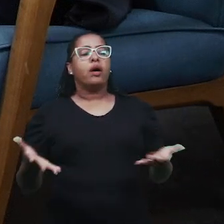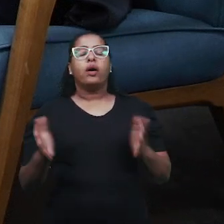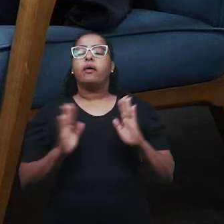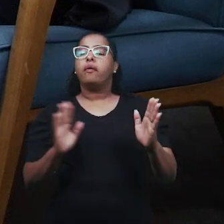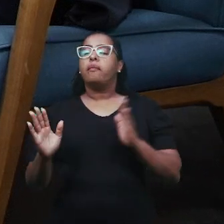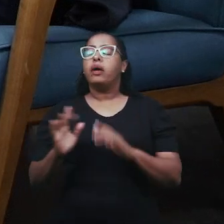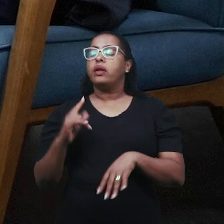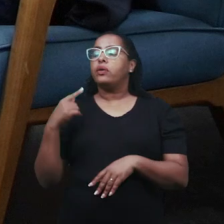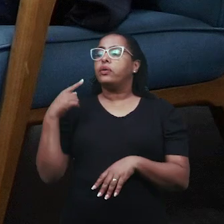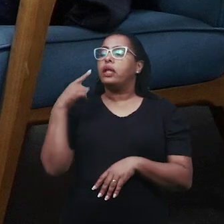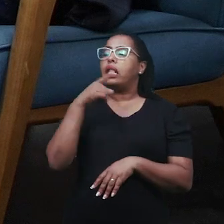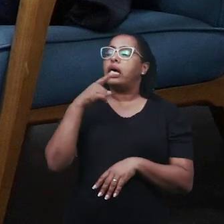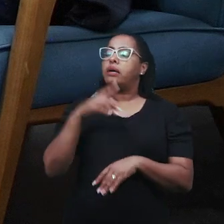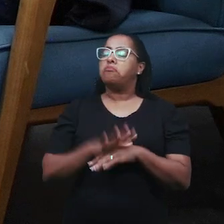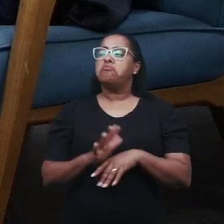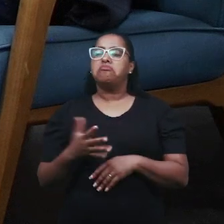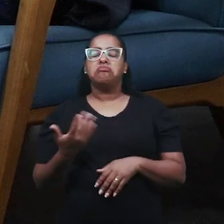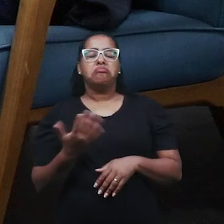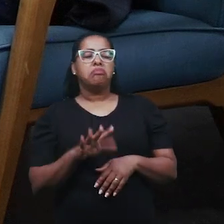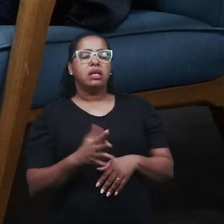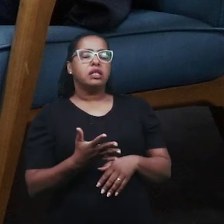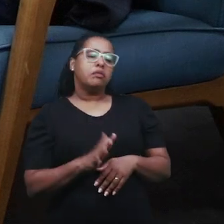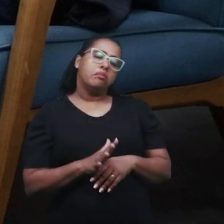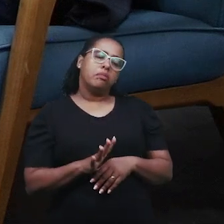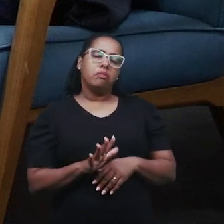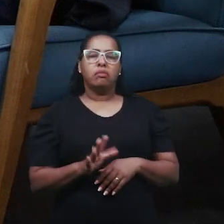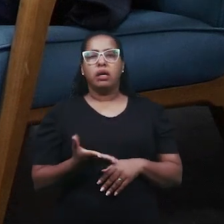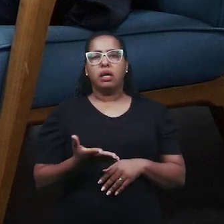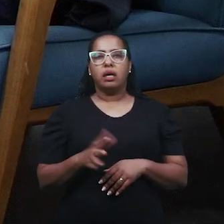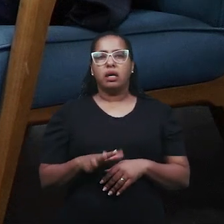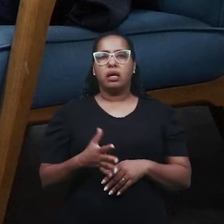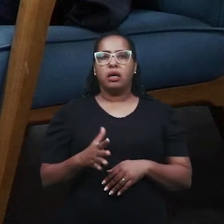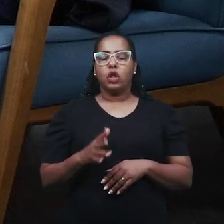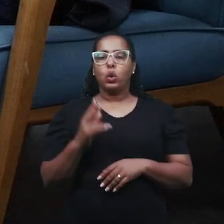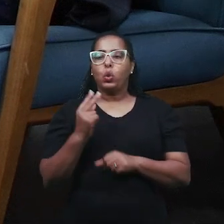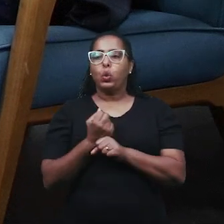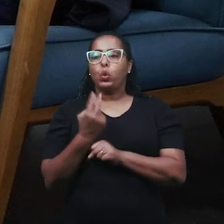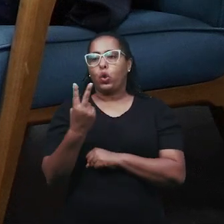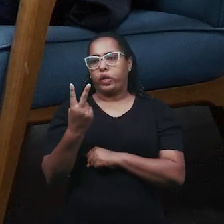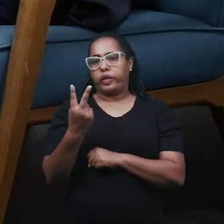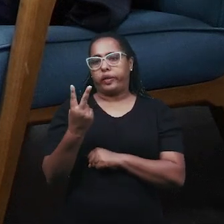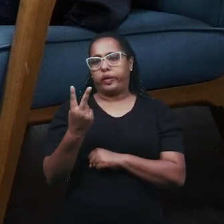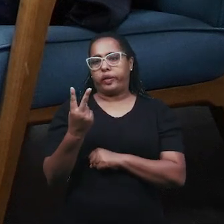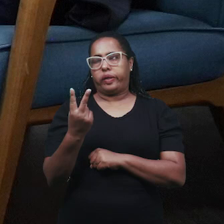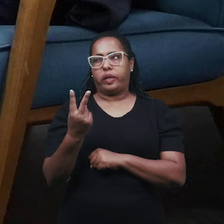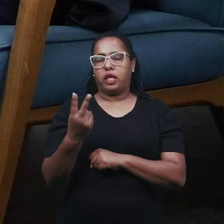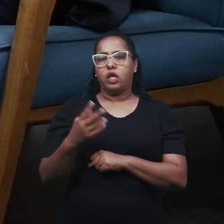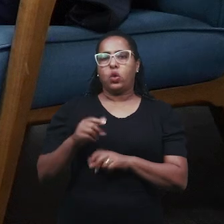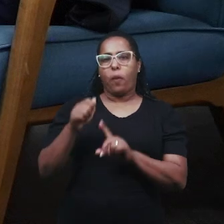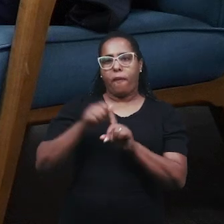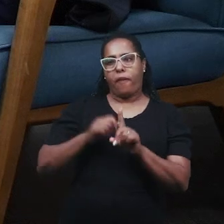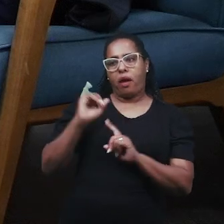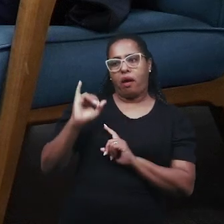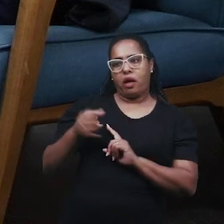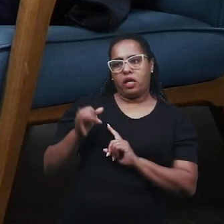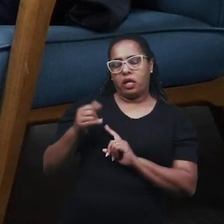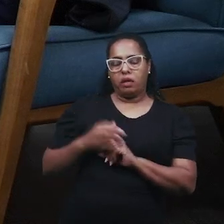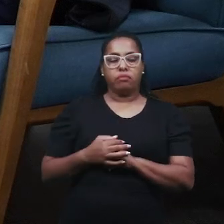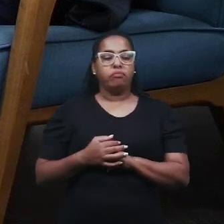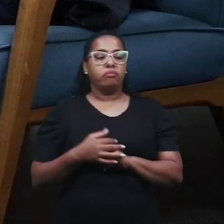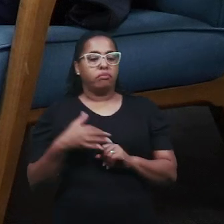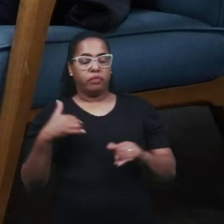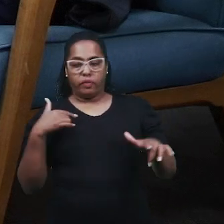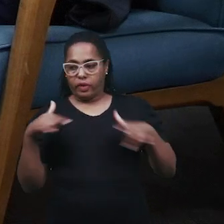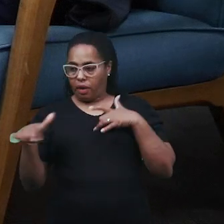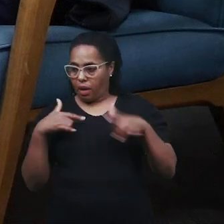tempo lá? Já mais ou menos, vai fazer 10 anos agora em janeiro. Trabalhando